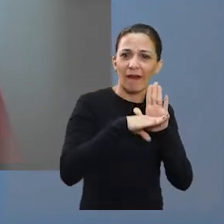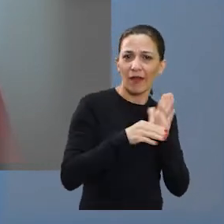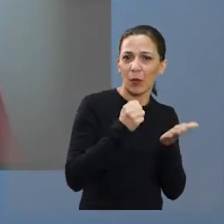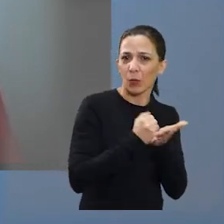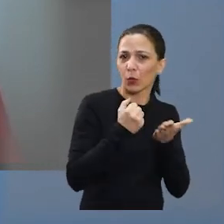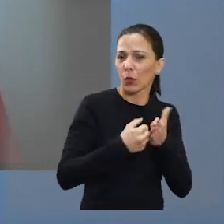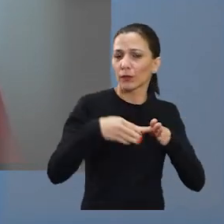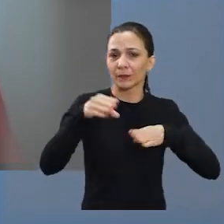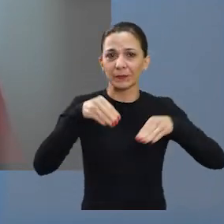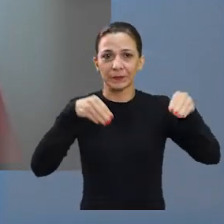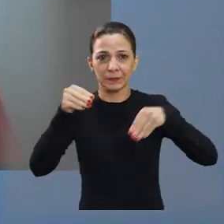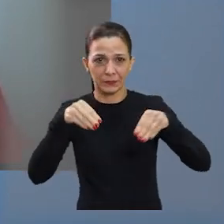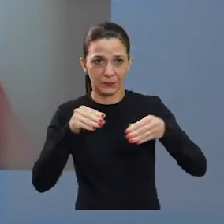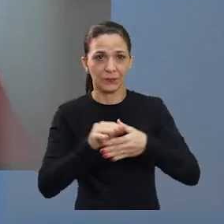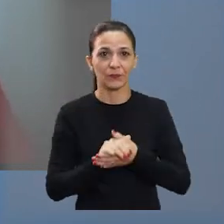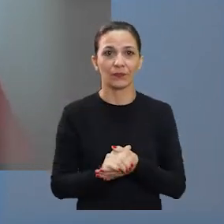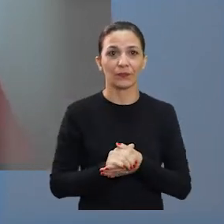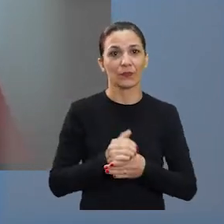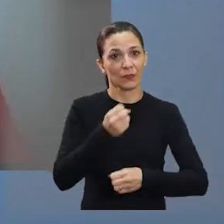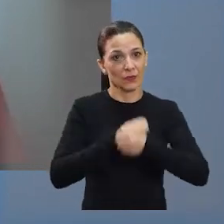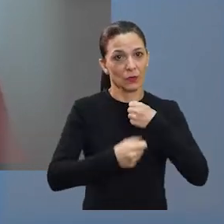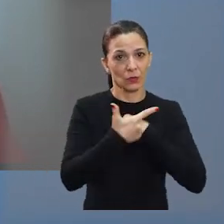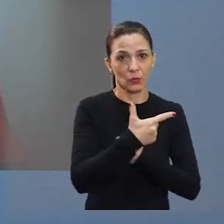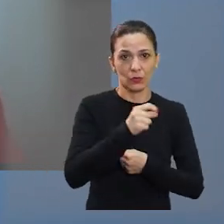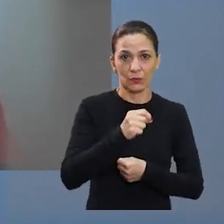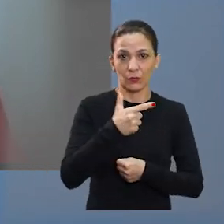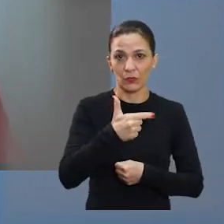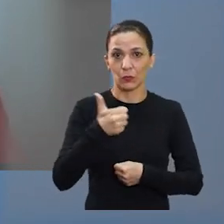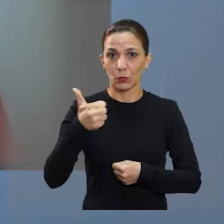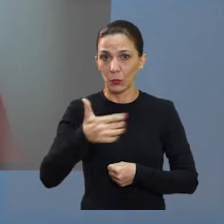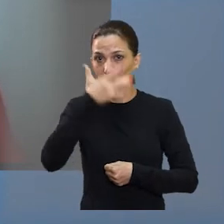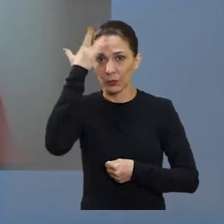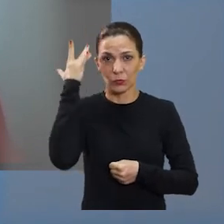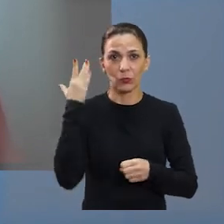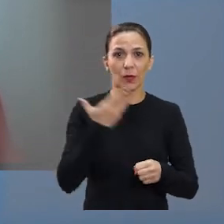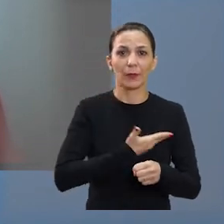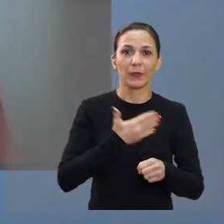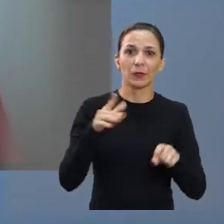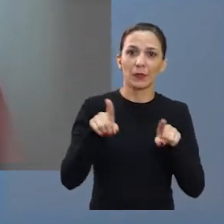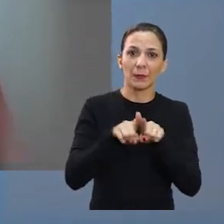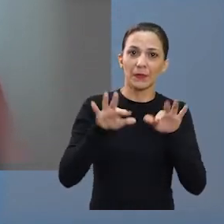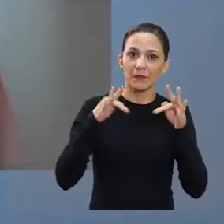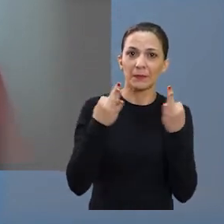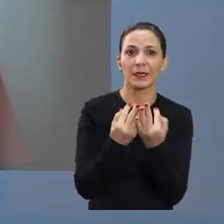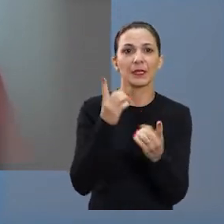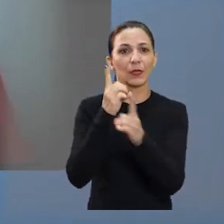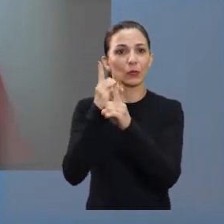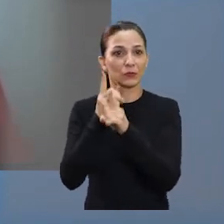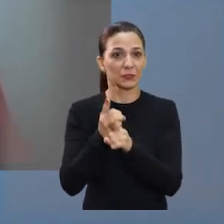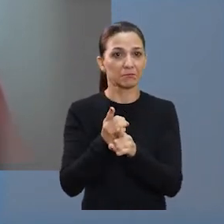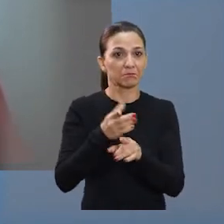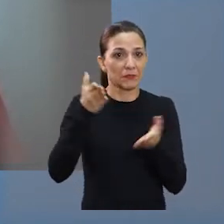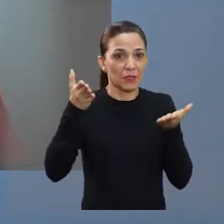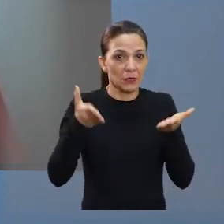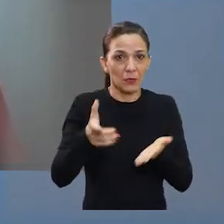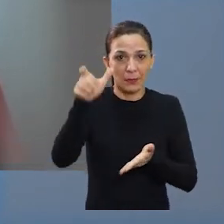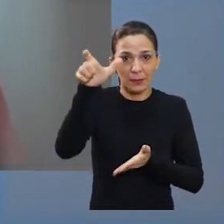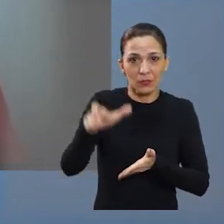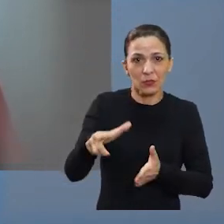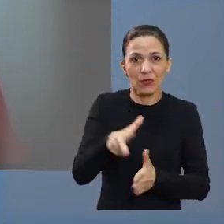medidas preventivas. No fim do ano, as pessoas encontraram amigos, familiares, e o que vemos agora é um